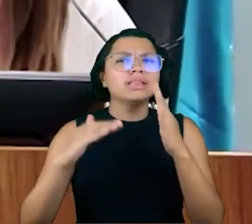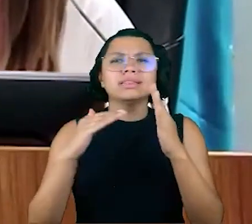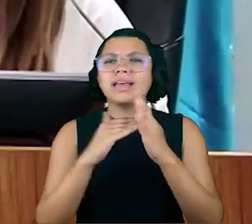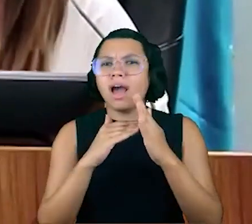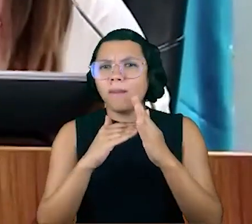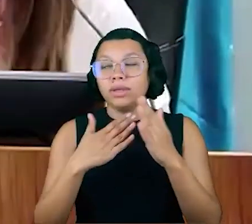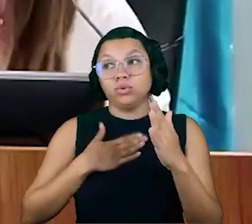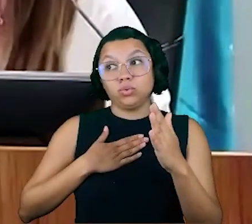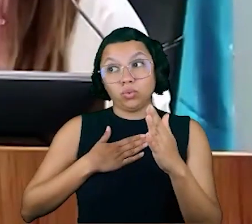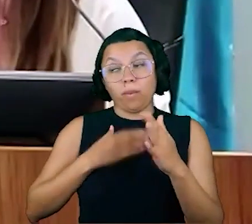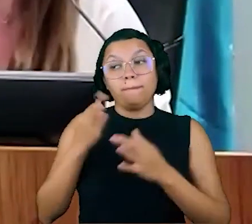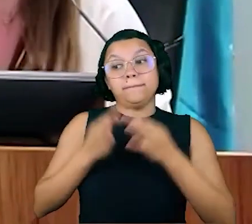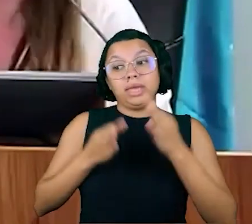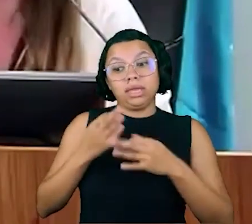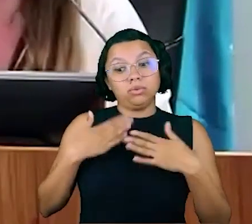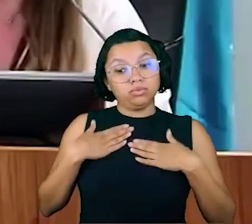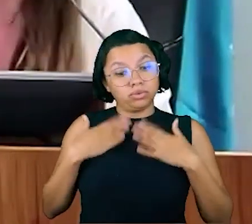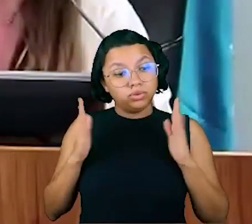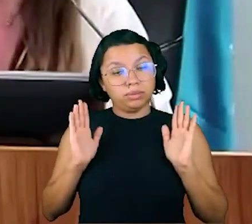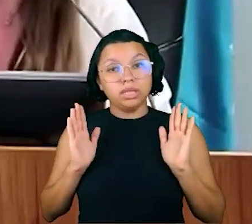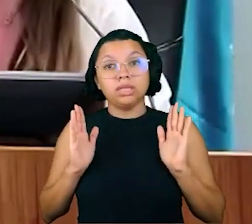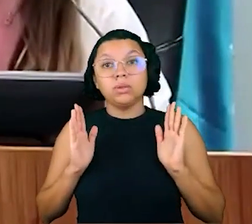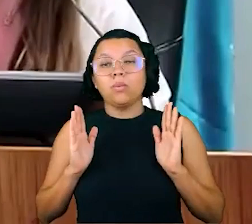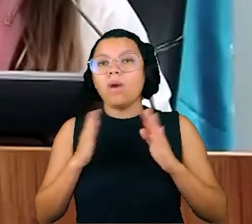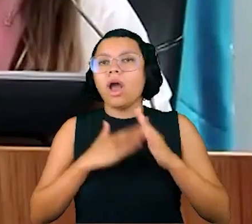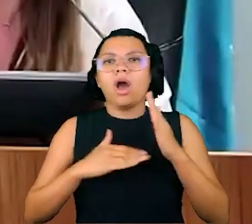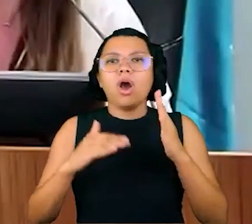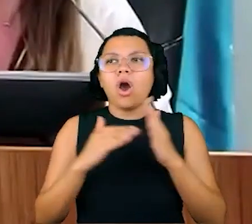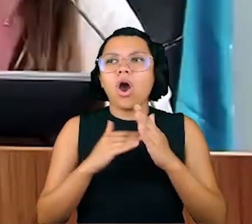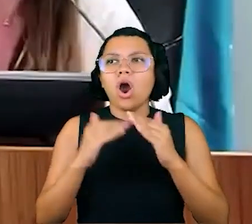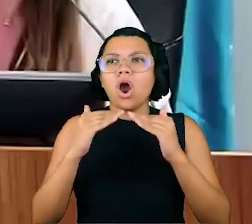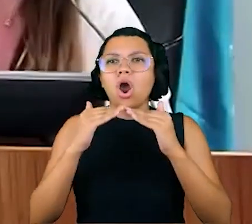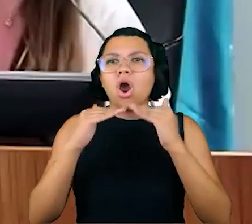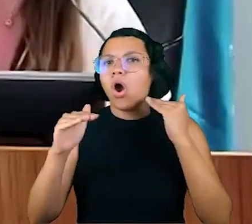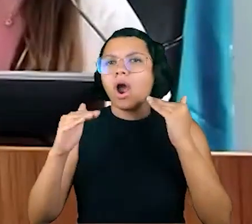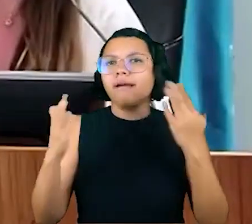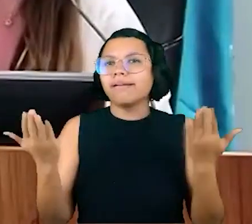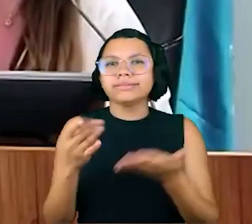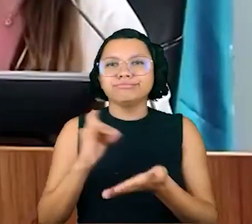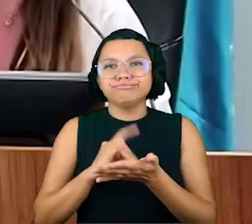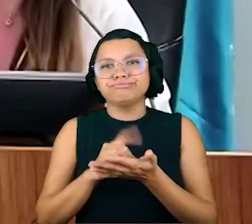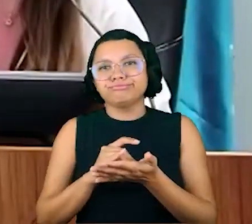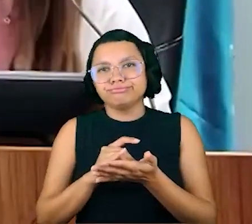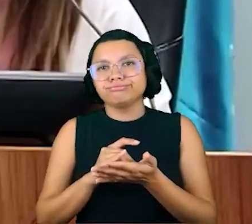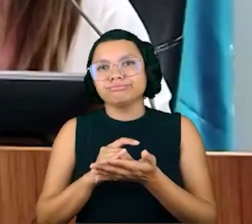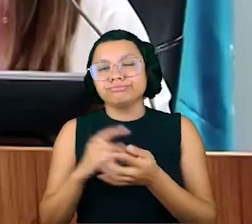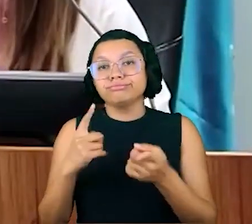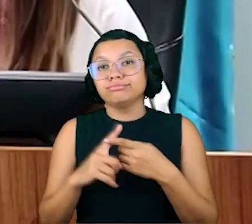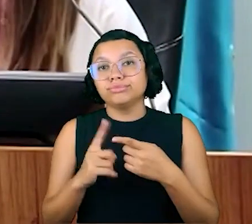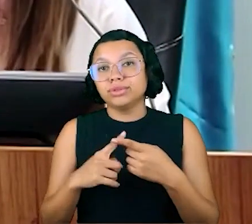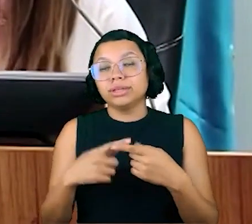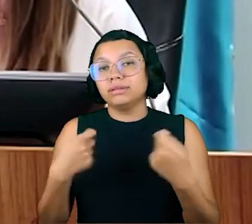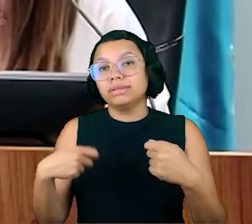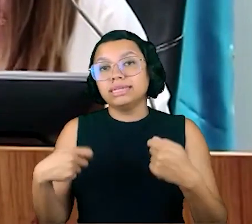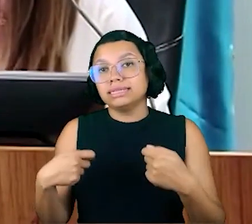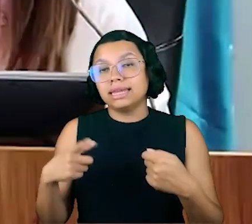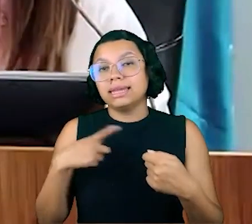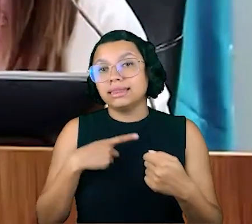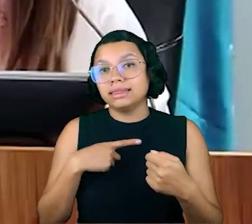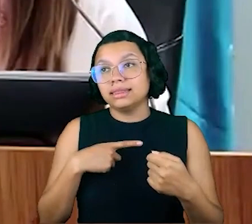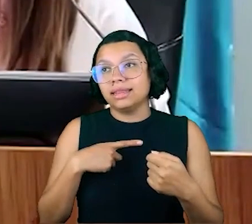absolutamente, no meu juízo, é absolutamente incompatível com a nossa realidade. Nós teríamos que